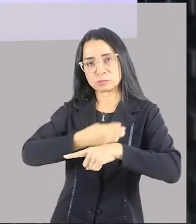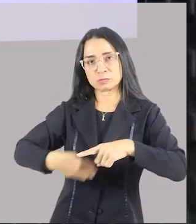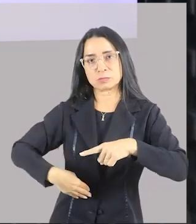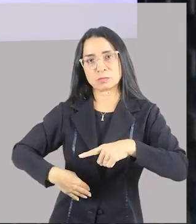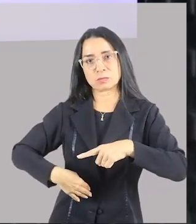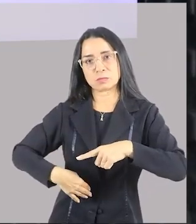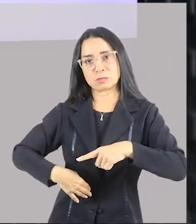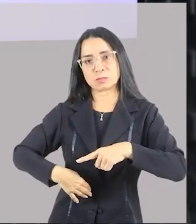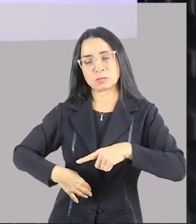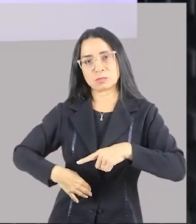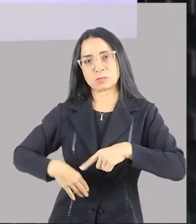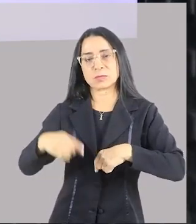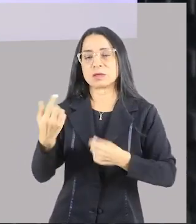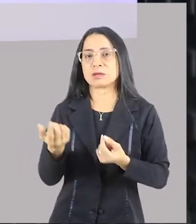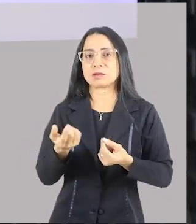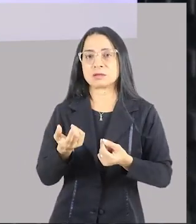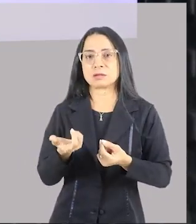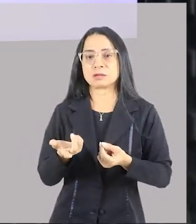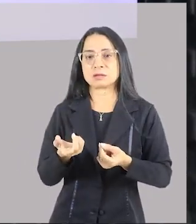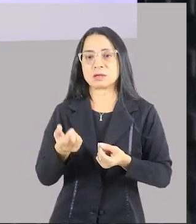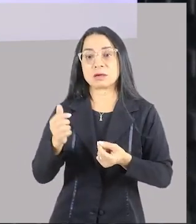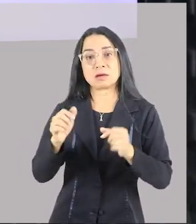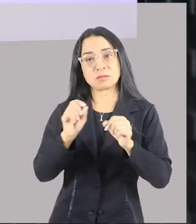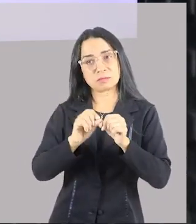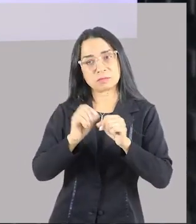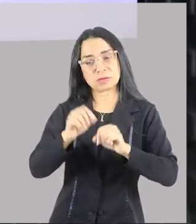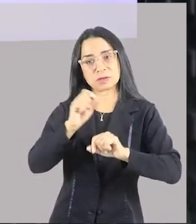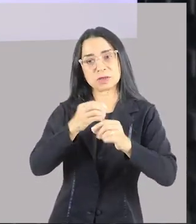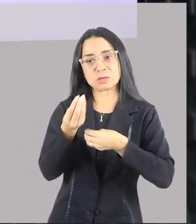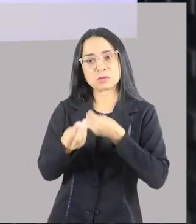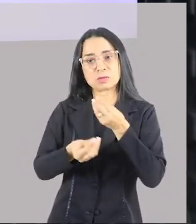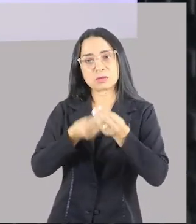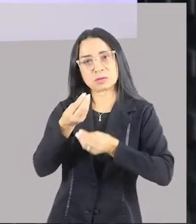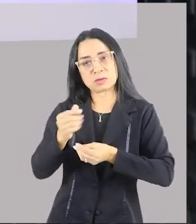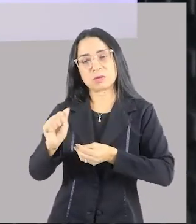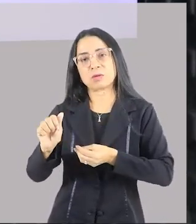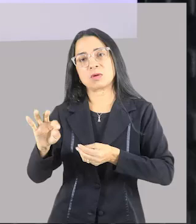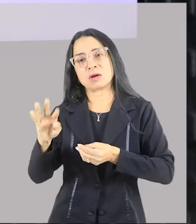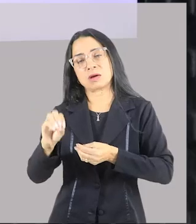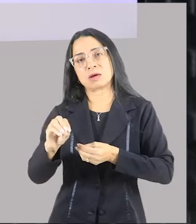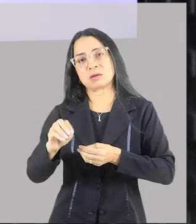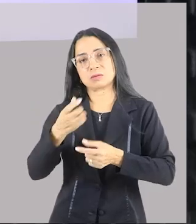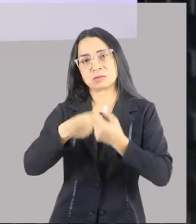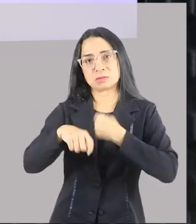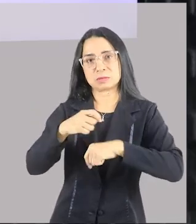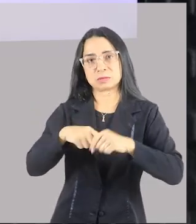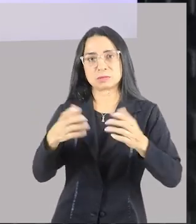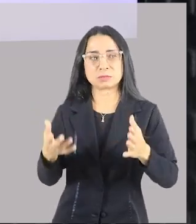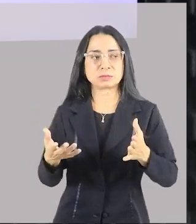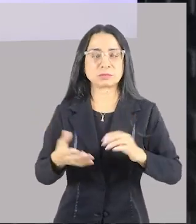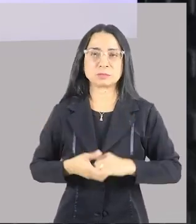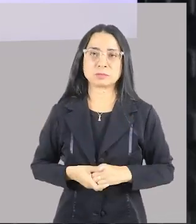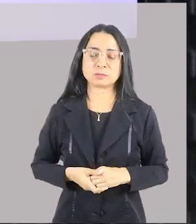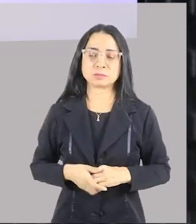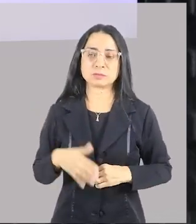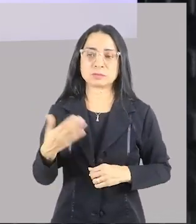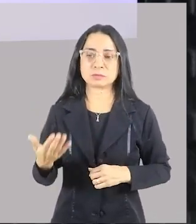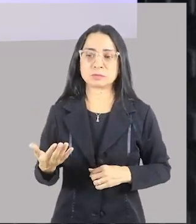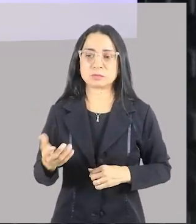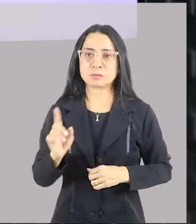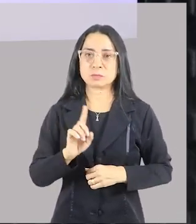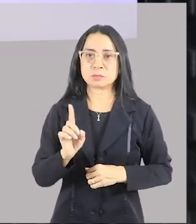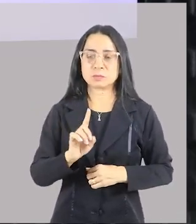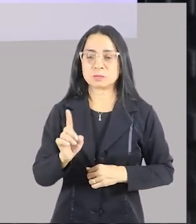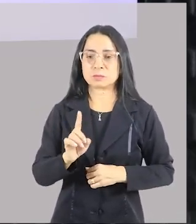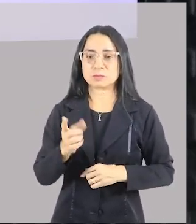ele está editando de forma oral um ato administrativo. É a manifestação de vontade do Estado. Nesse caso, ele não